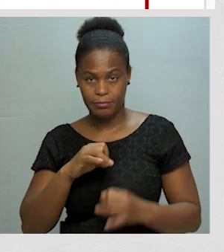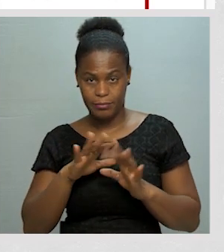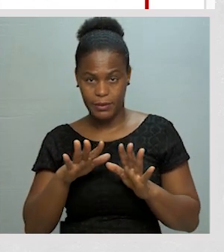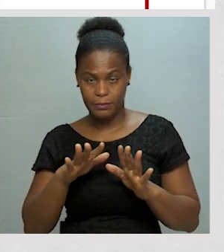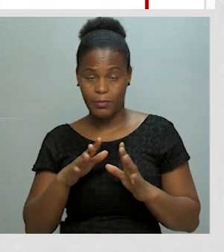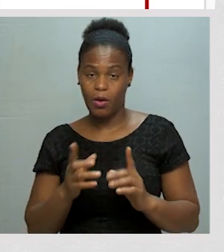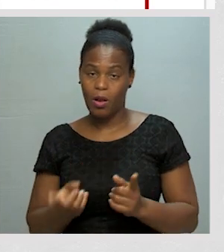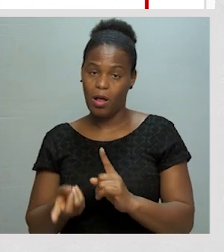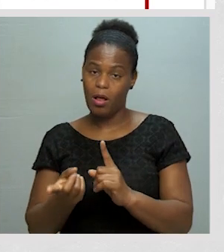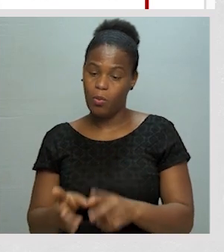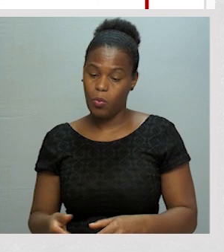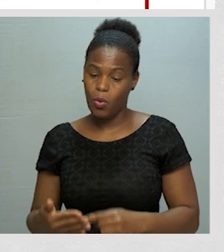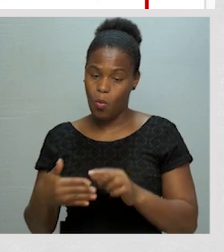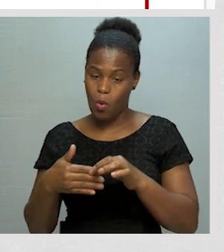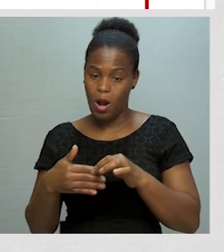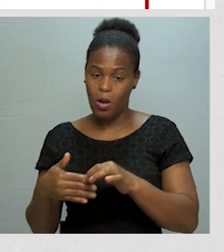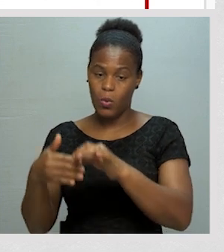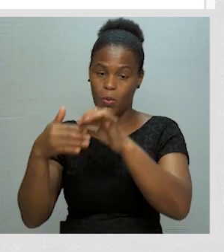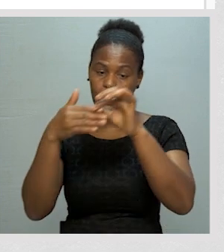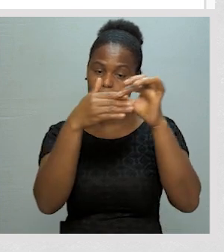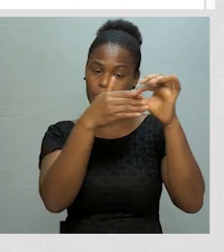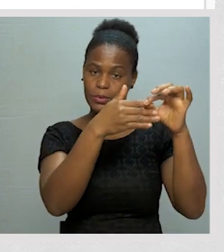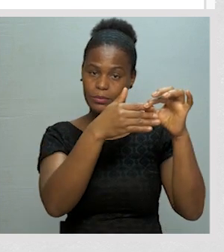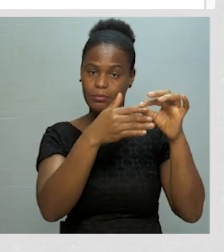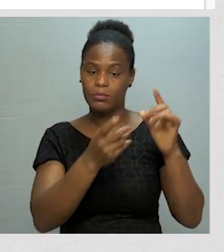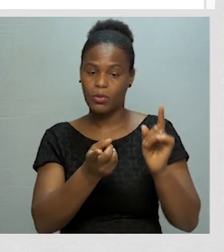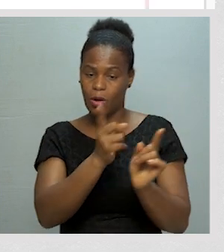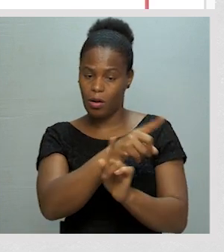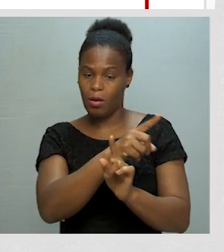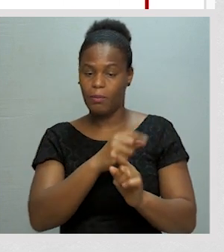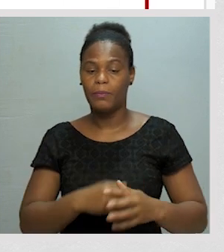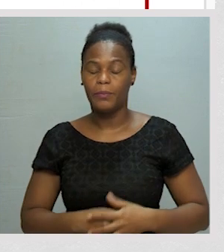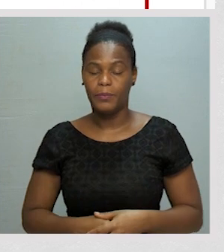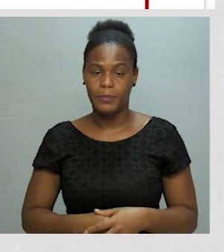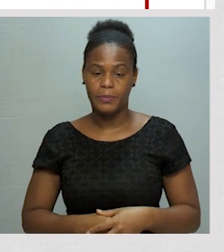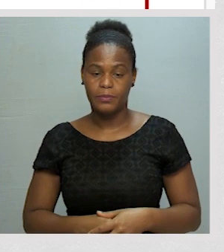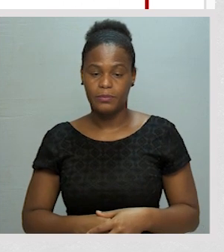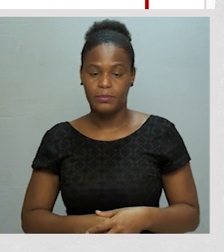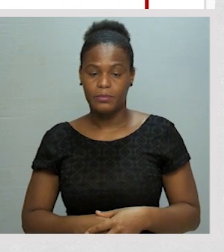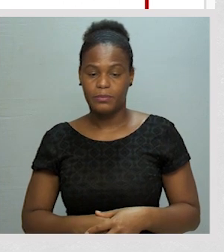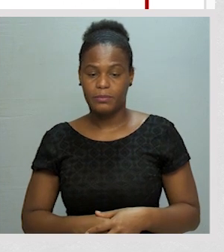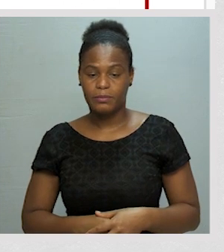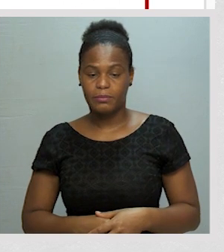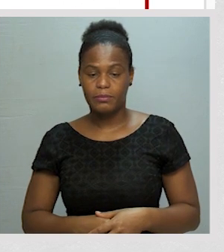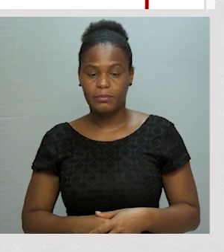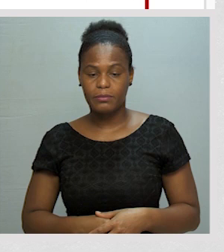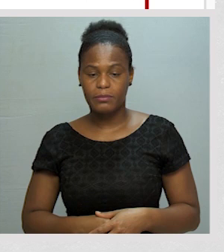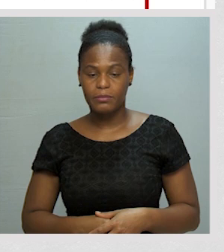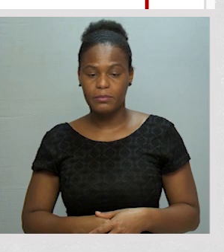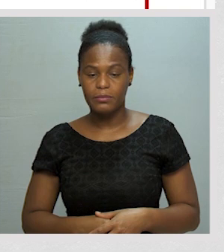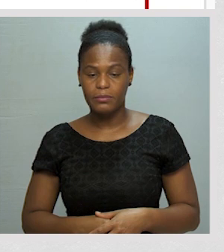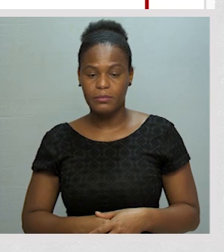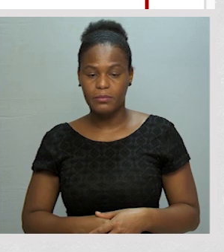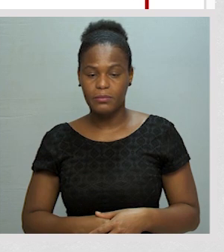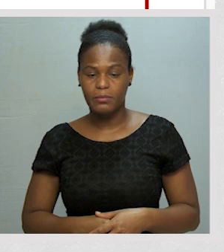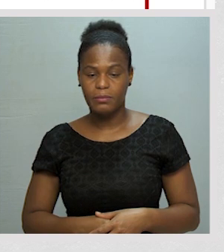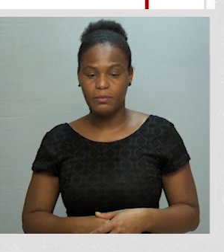mudamos esse 1 para a ordem das dezenas. Entenderam?